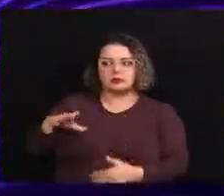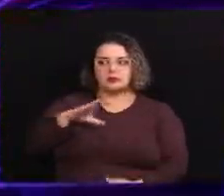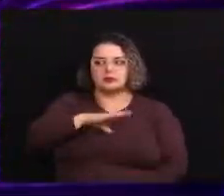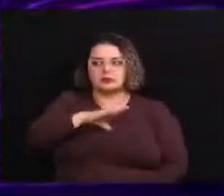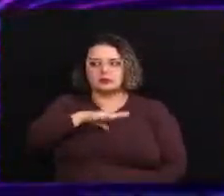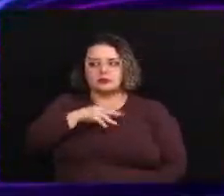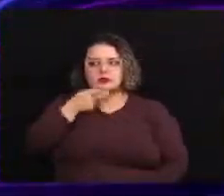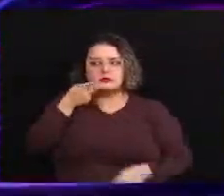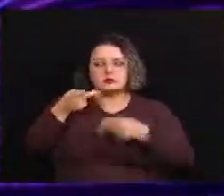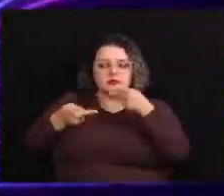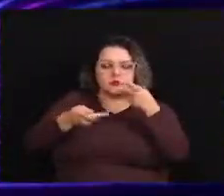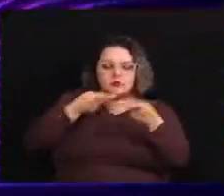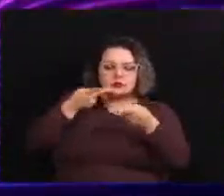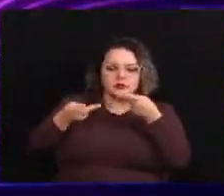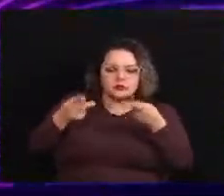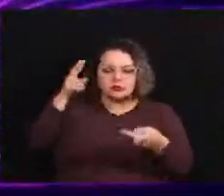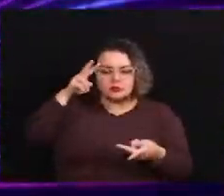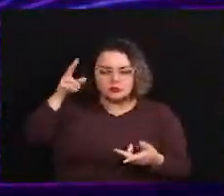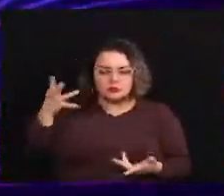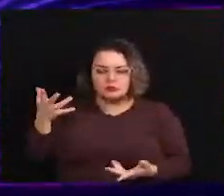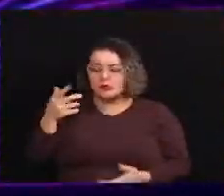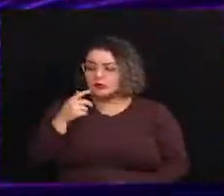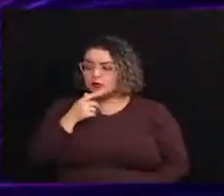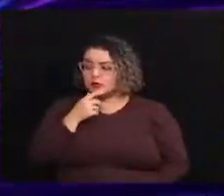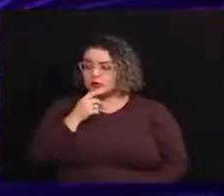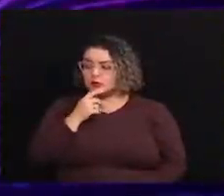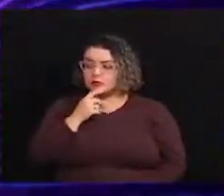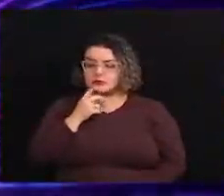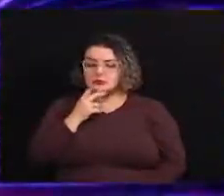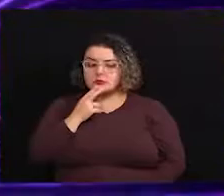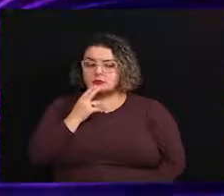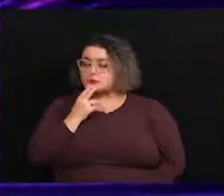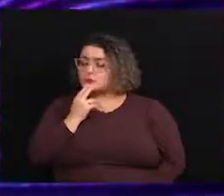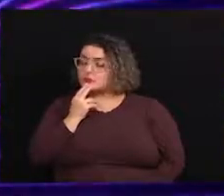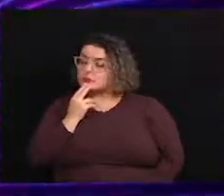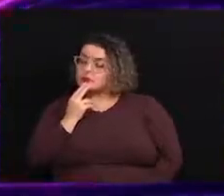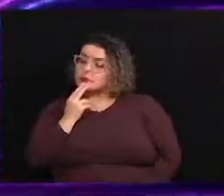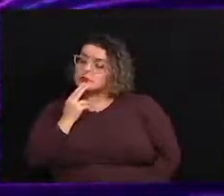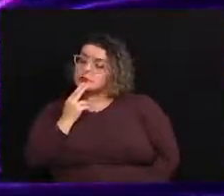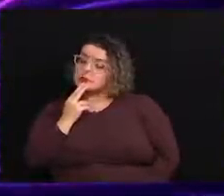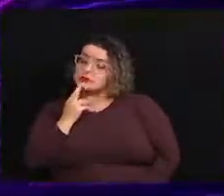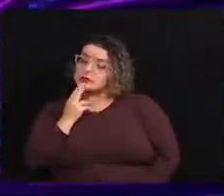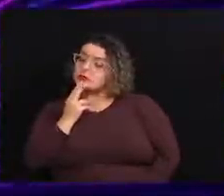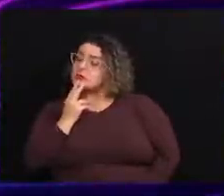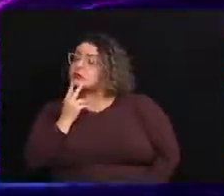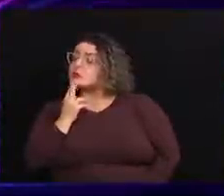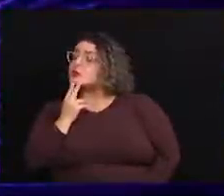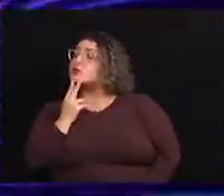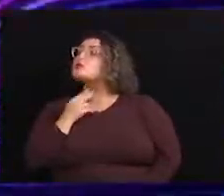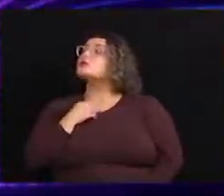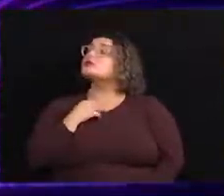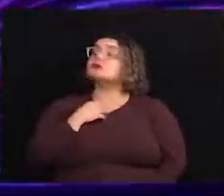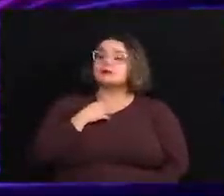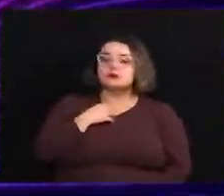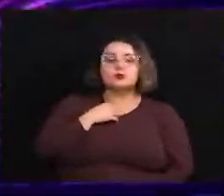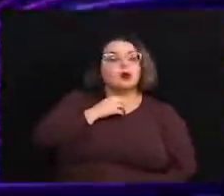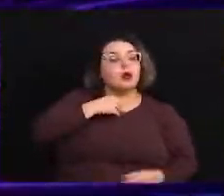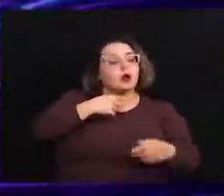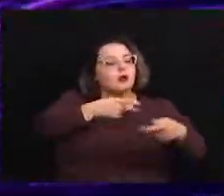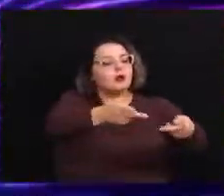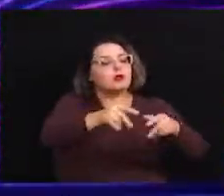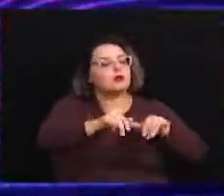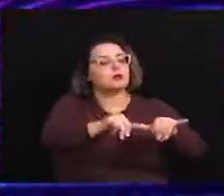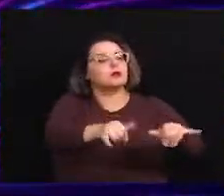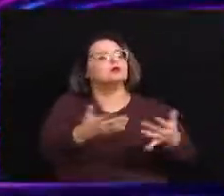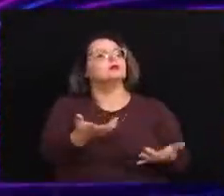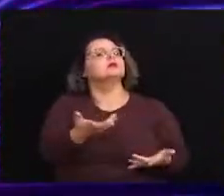frases interessantes, então, são essas coisas, das pessoas que eu encontro no supermercado, na frutaria, essa é a minha matéria-prima,